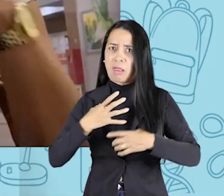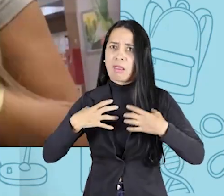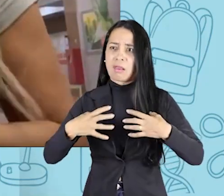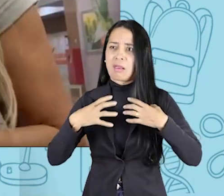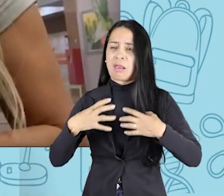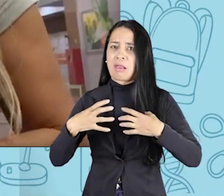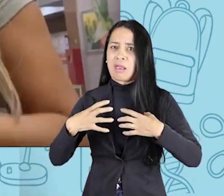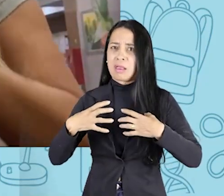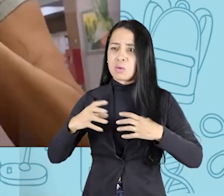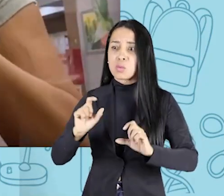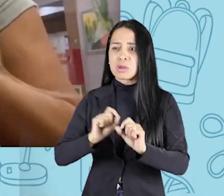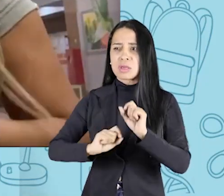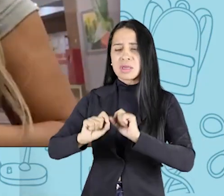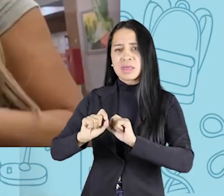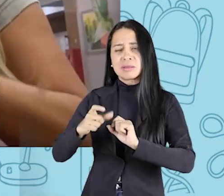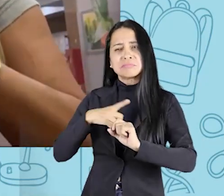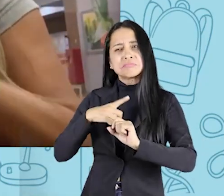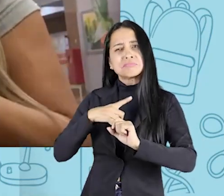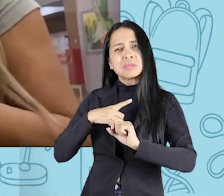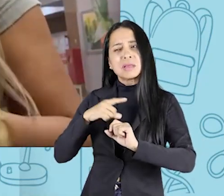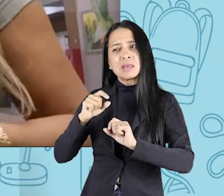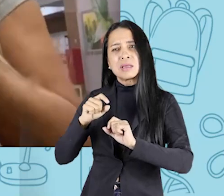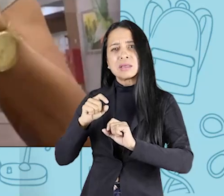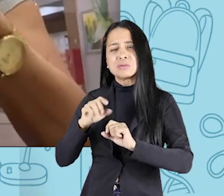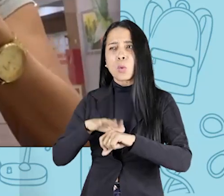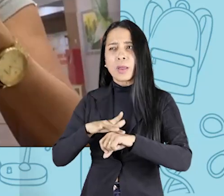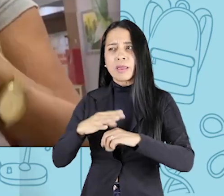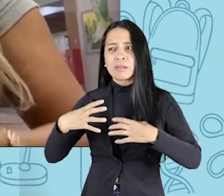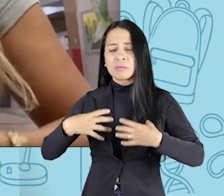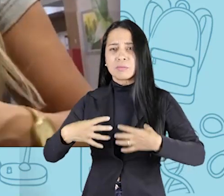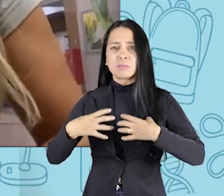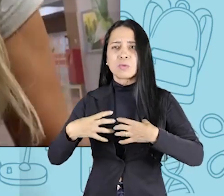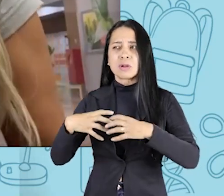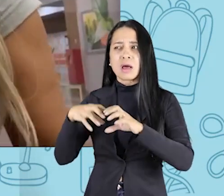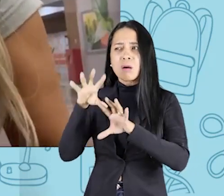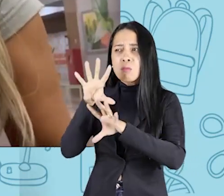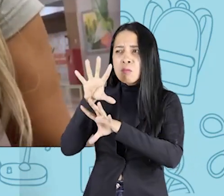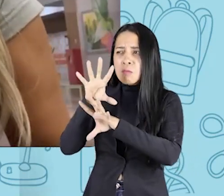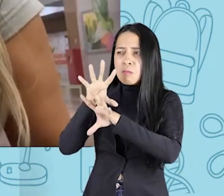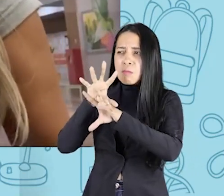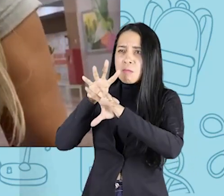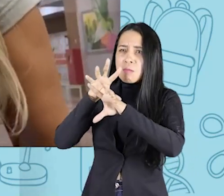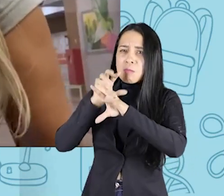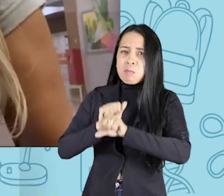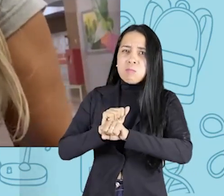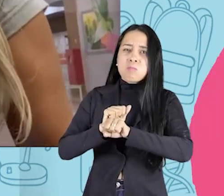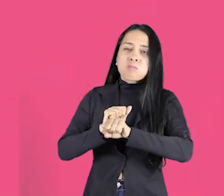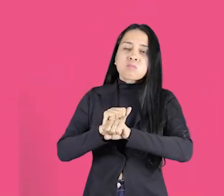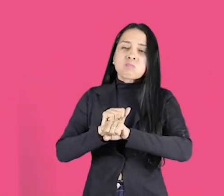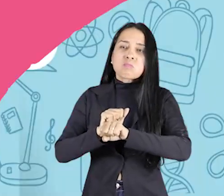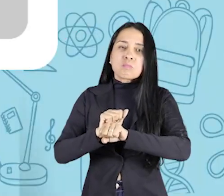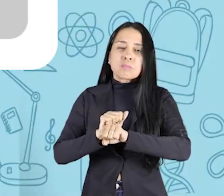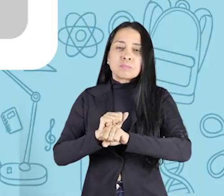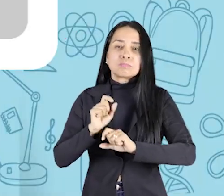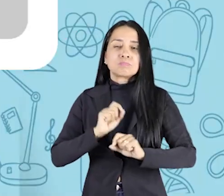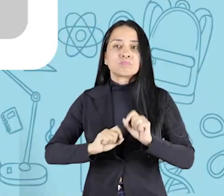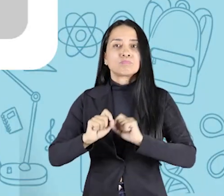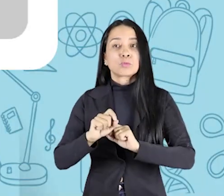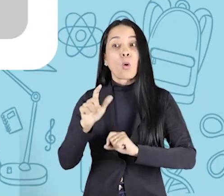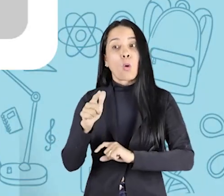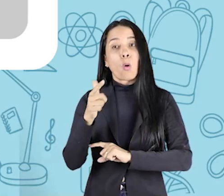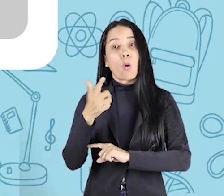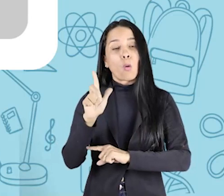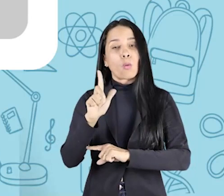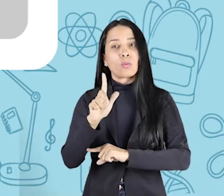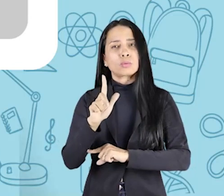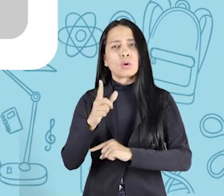infecção pulmonar causada por inalação de cinzas vulcânicas. Para